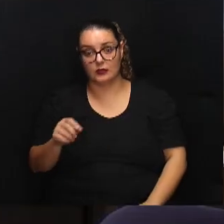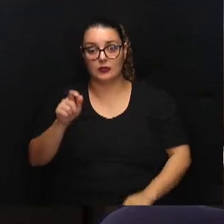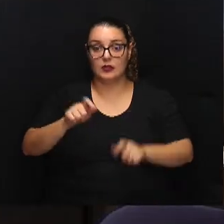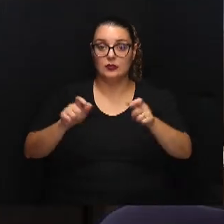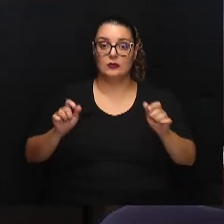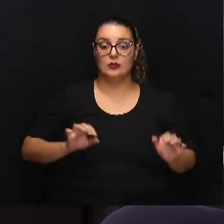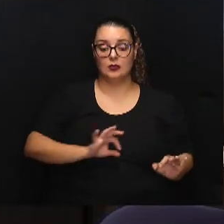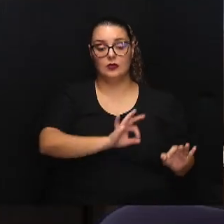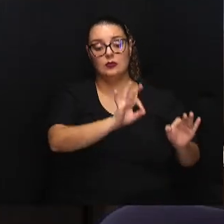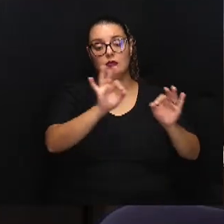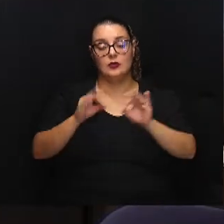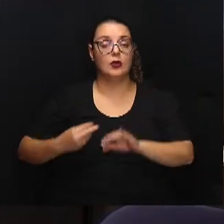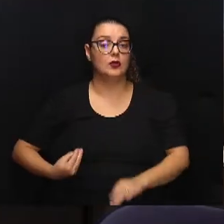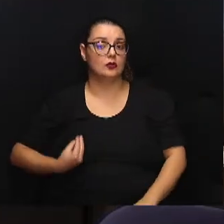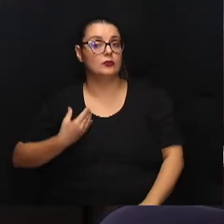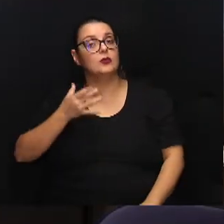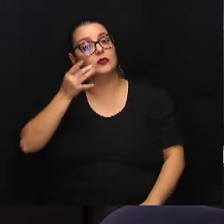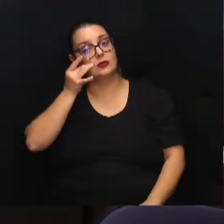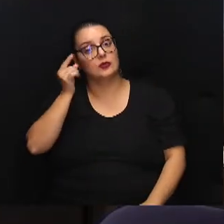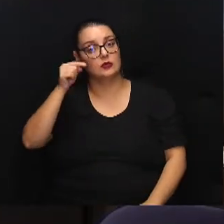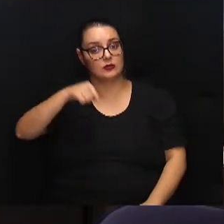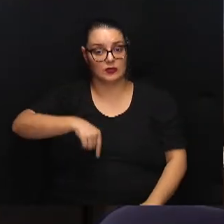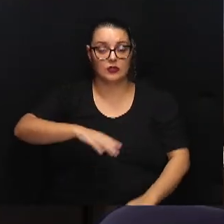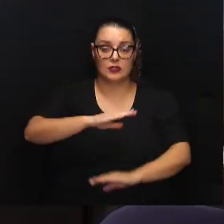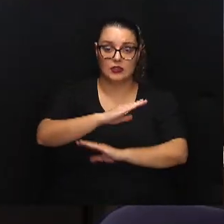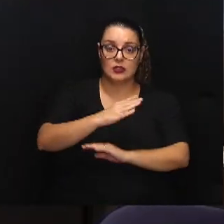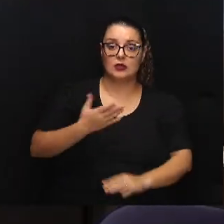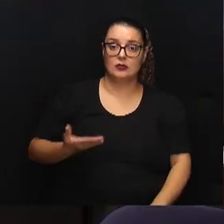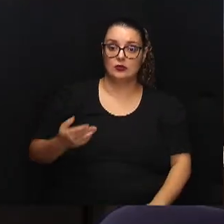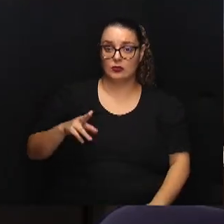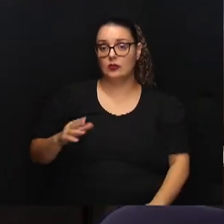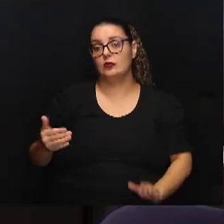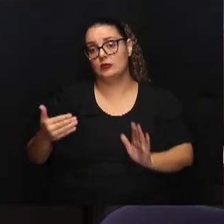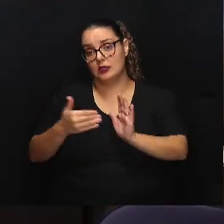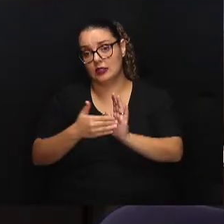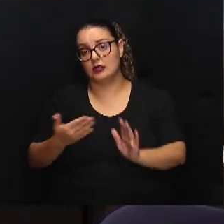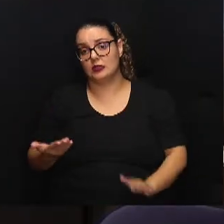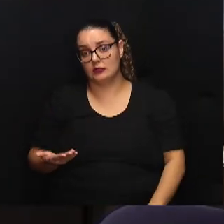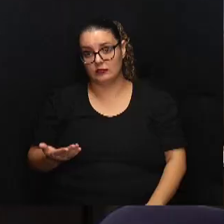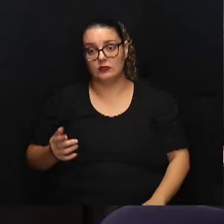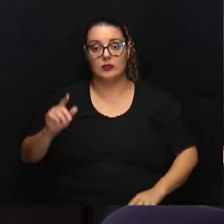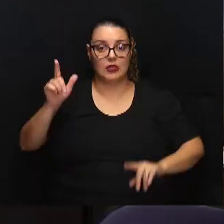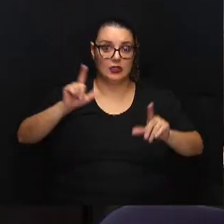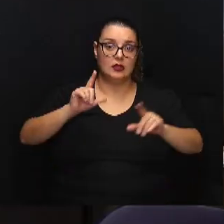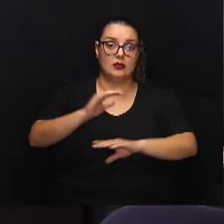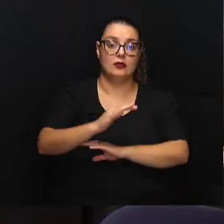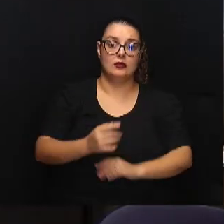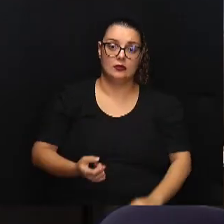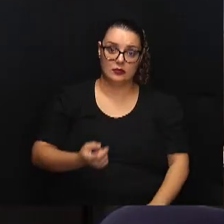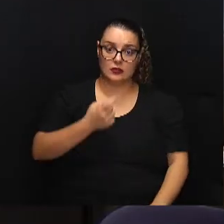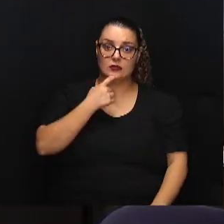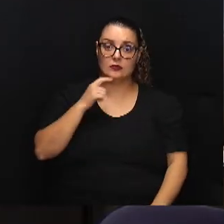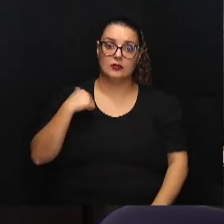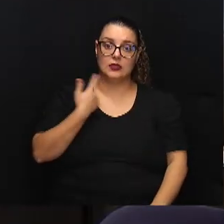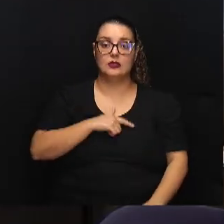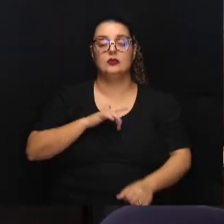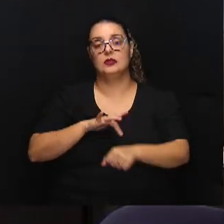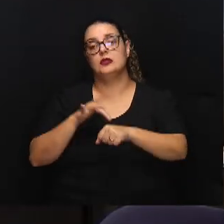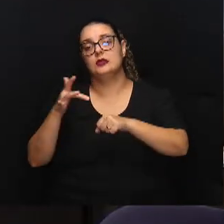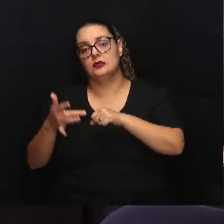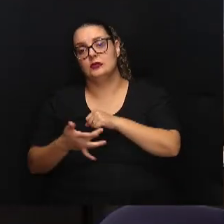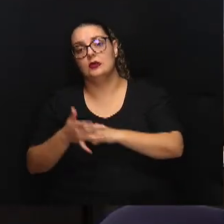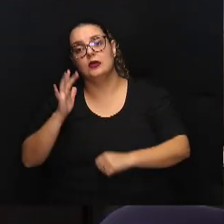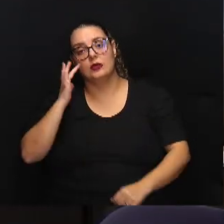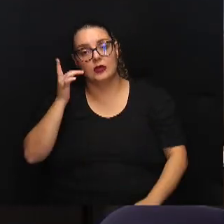podem acompanhar presencialmente vindo na Câmara ou até pela TV Câmara e, né, pelas nossas redes sociais. Eu